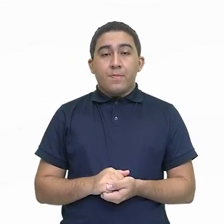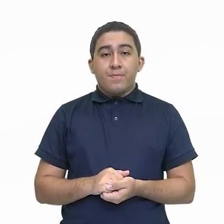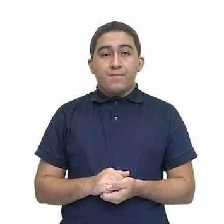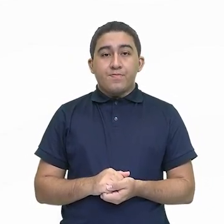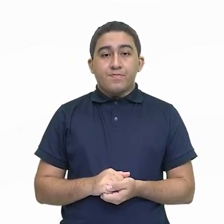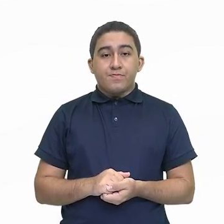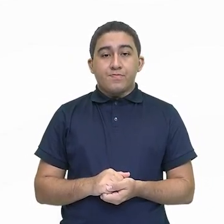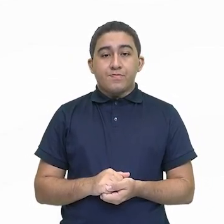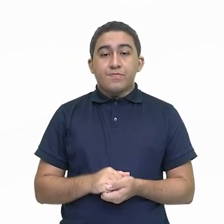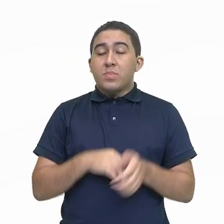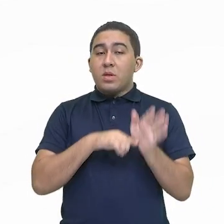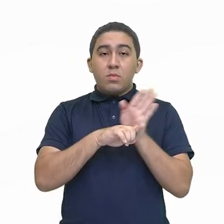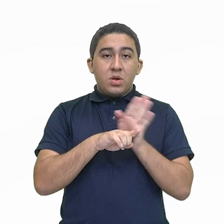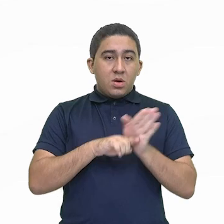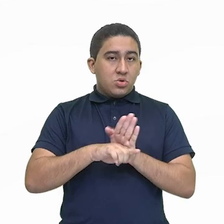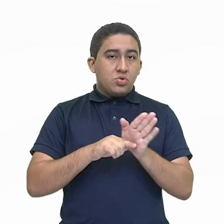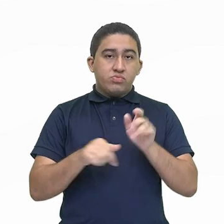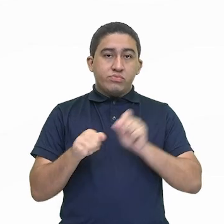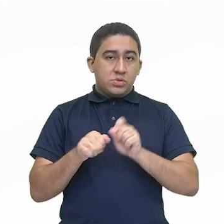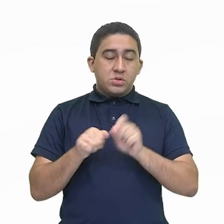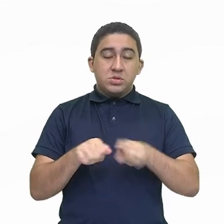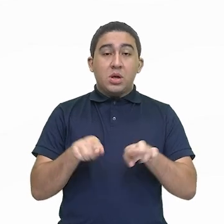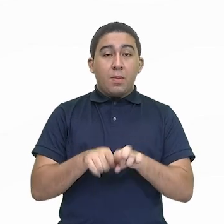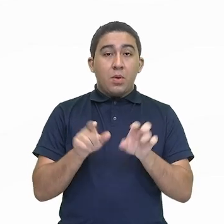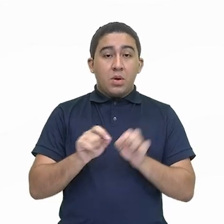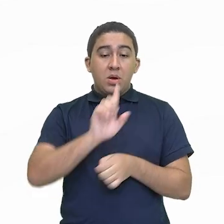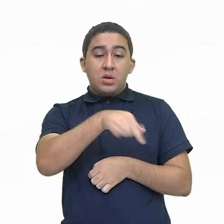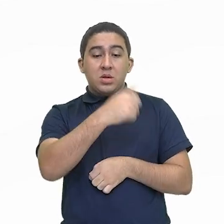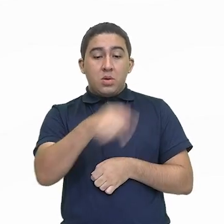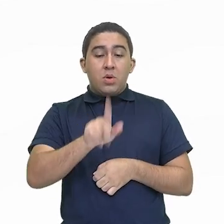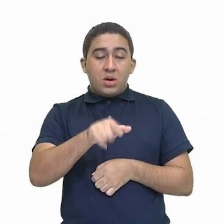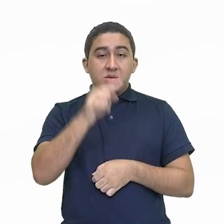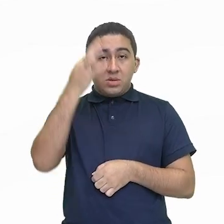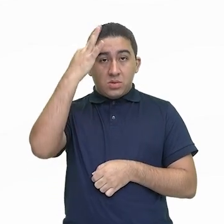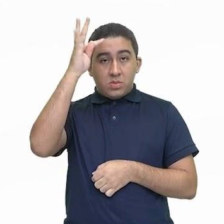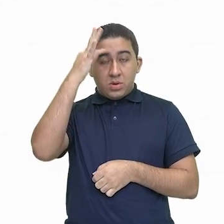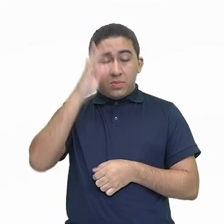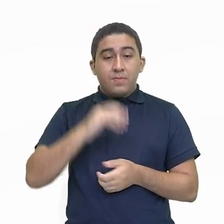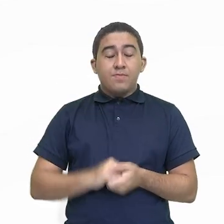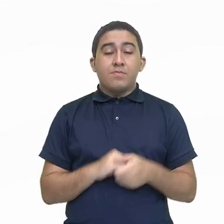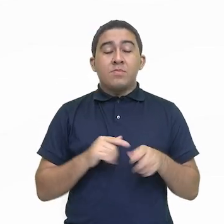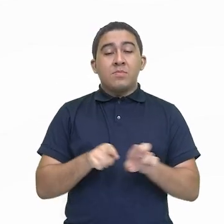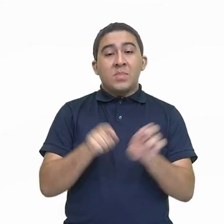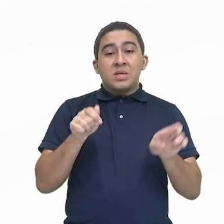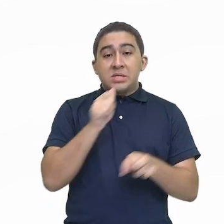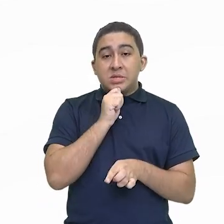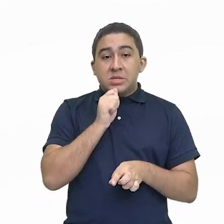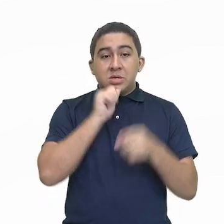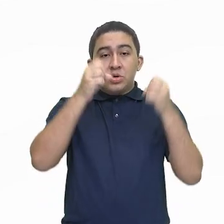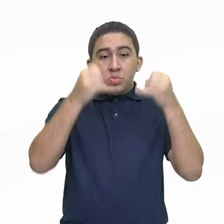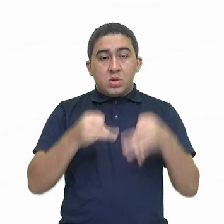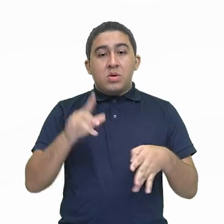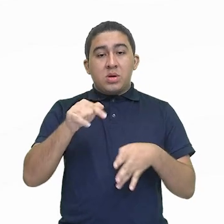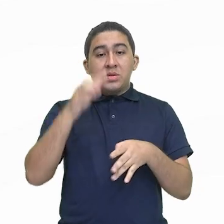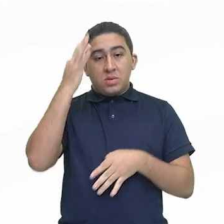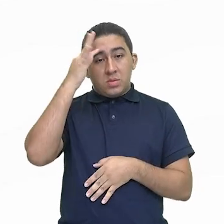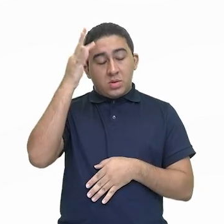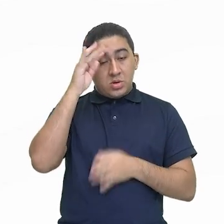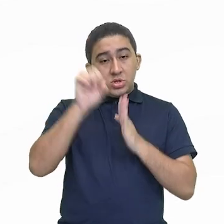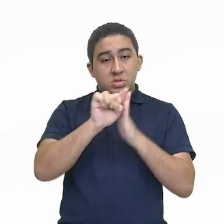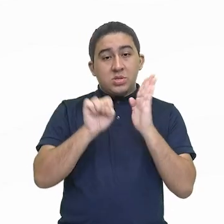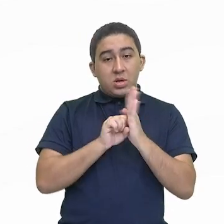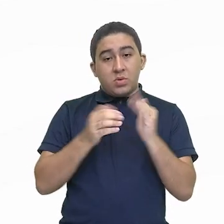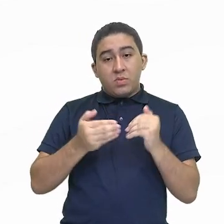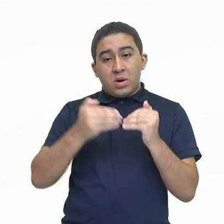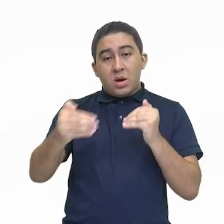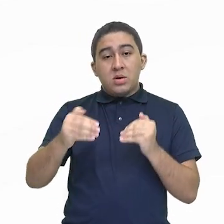depois por pesquisadores que ali refutaram essa teoria da biogênese. Mas ainda falando sobre ela, durante séculos,